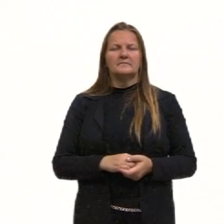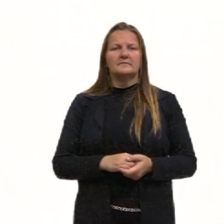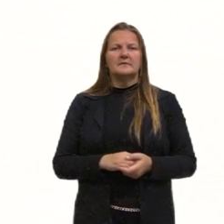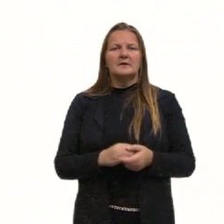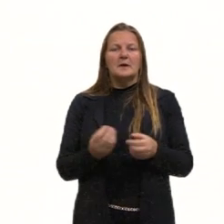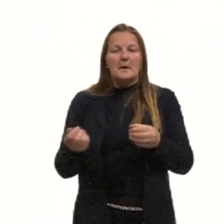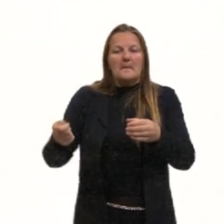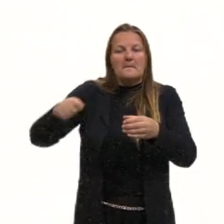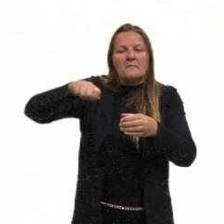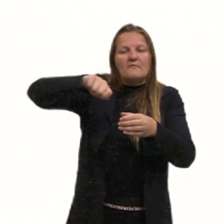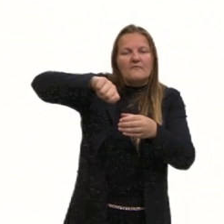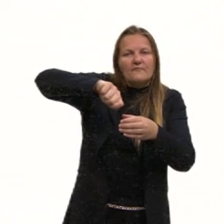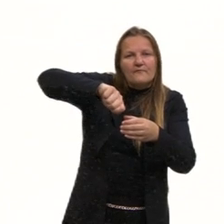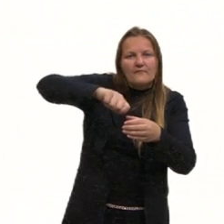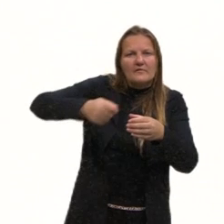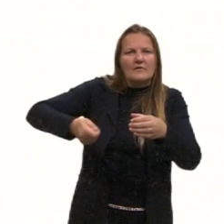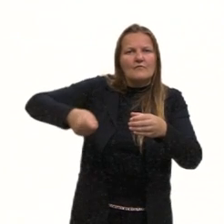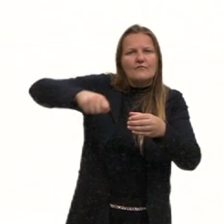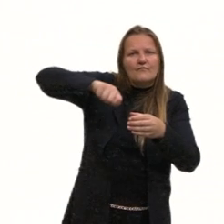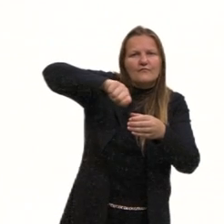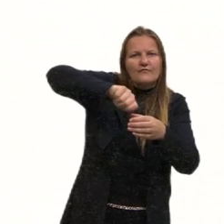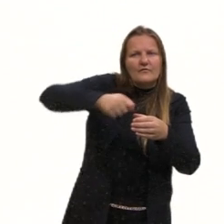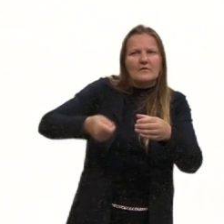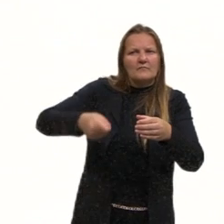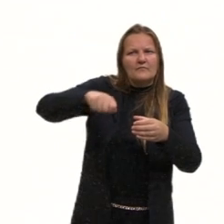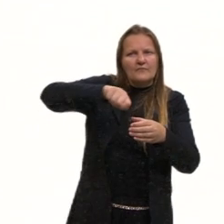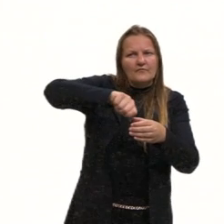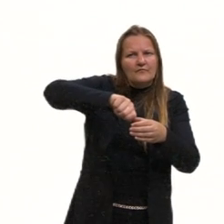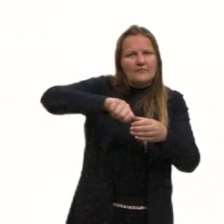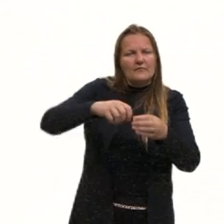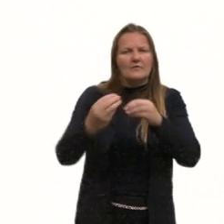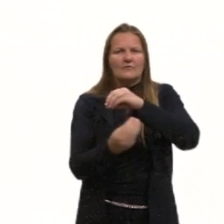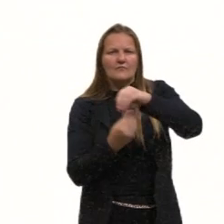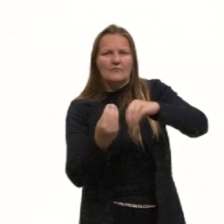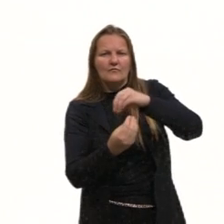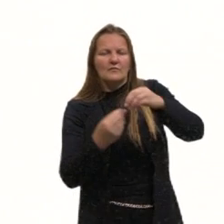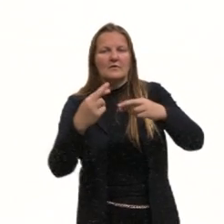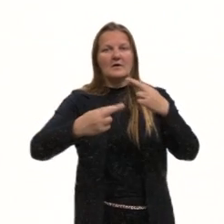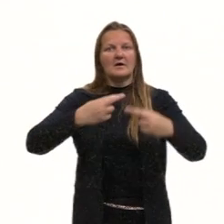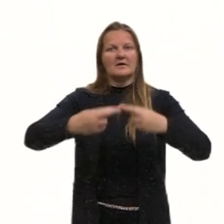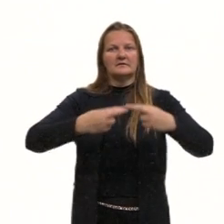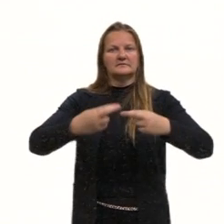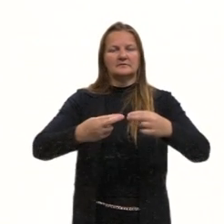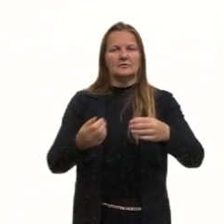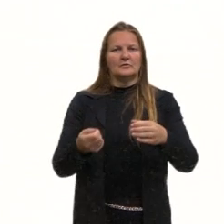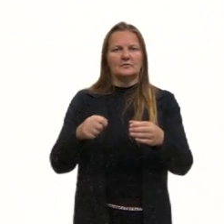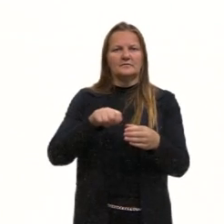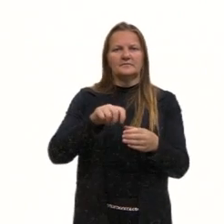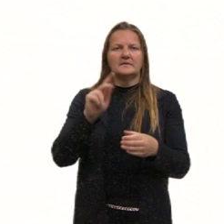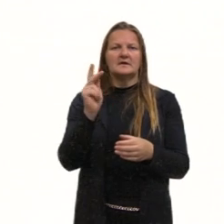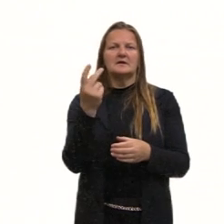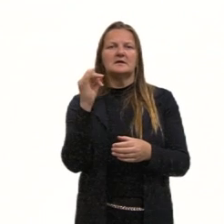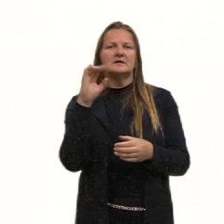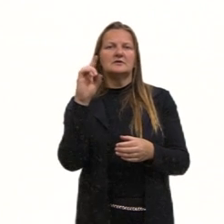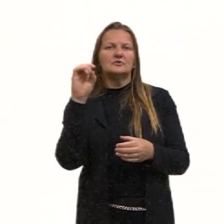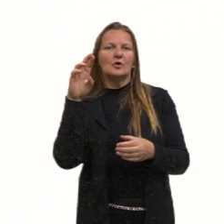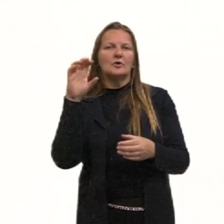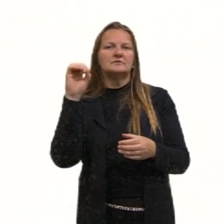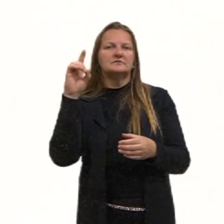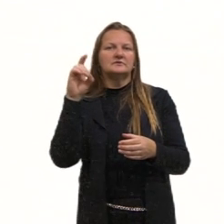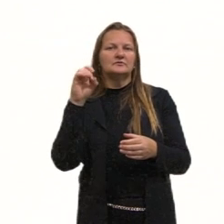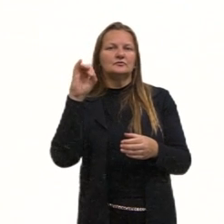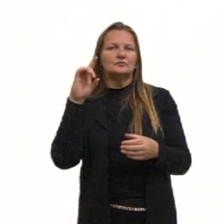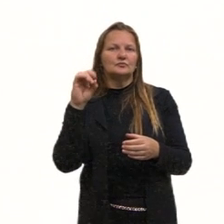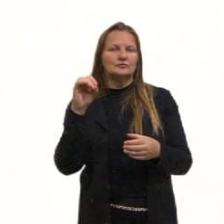um reagente específico Eu Estou adicionando outro composto tá o hidróxido de sódio Olha ele aí de novo